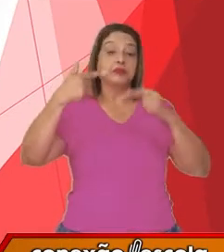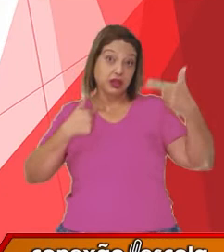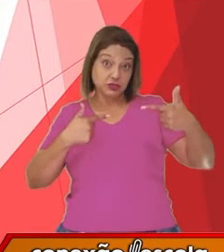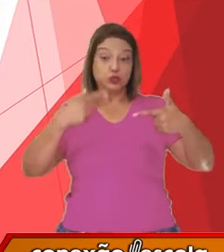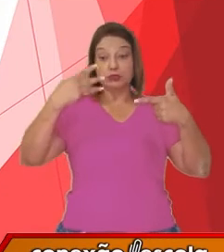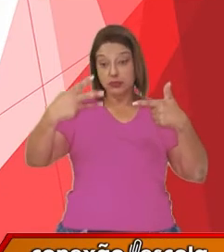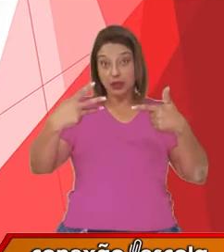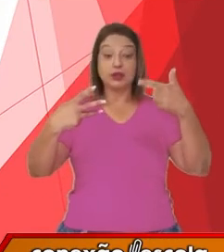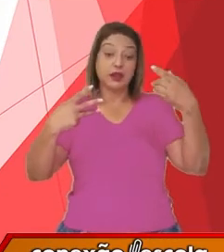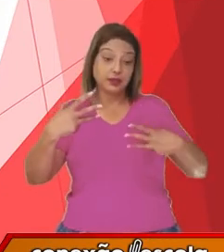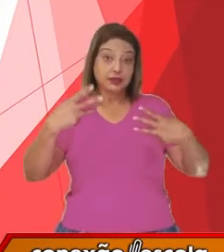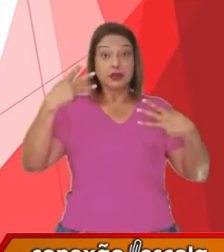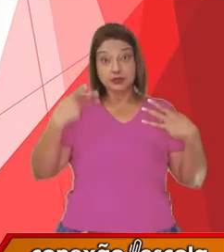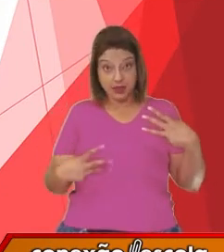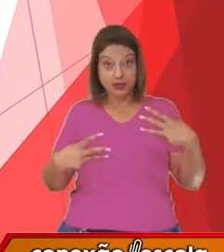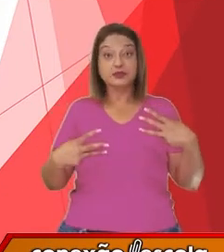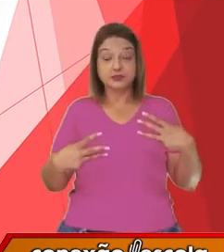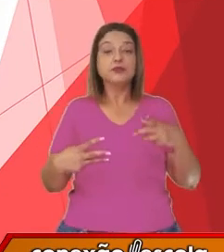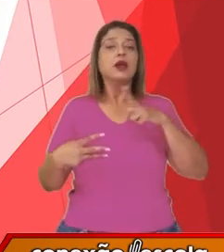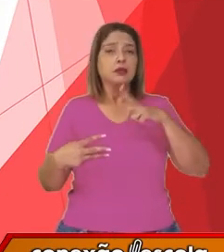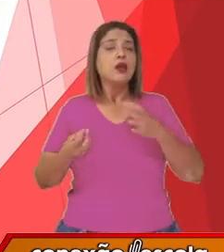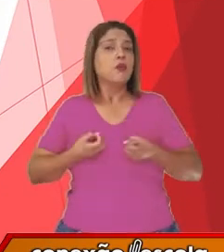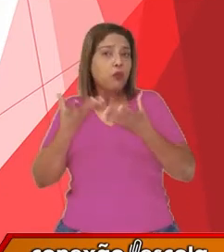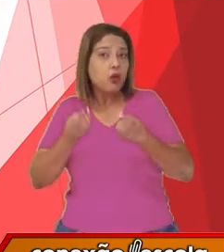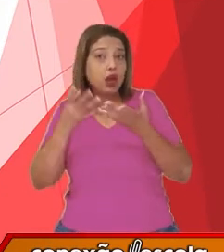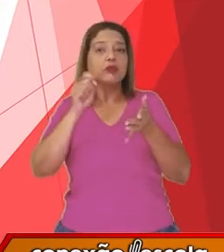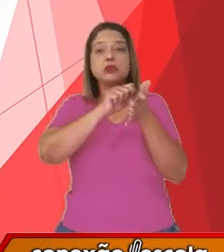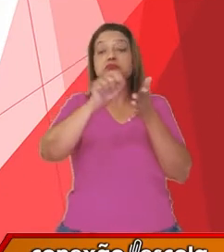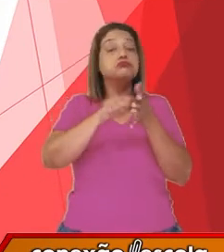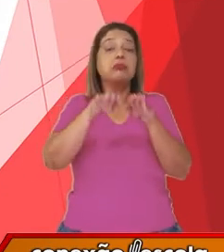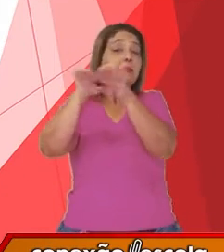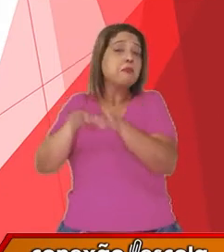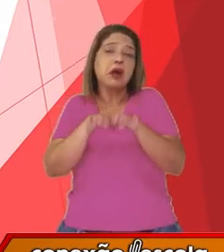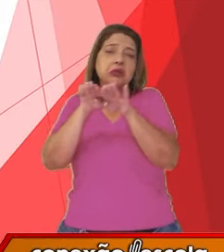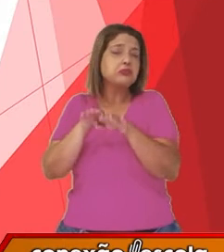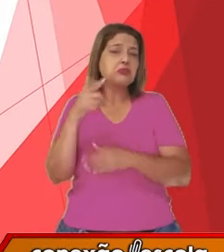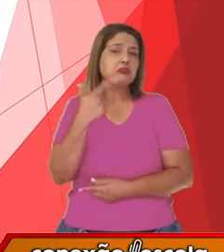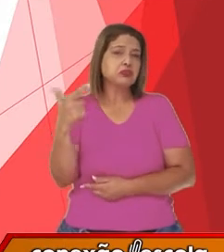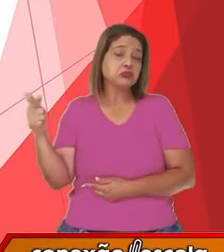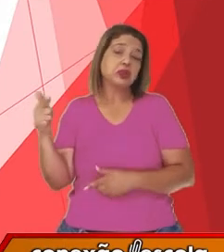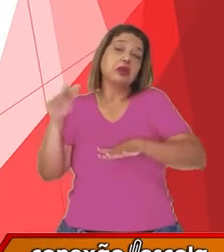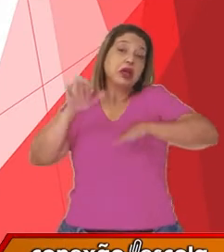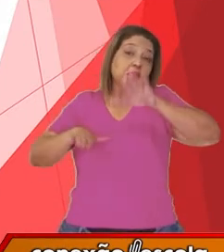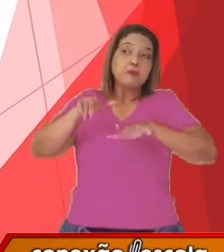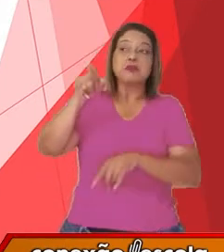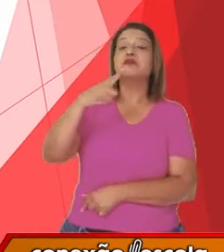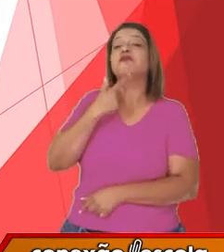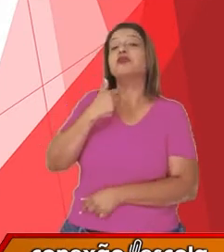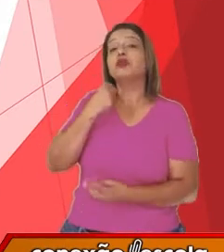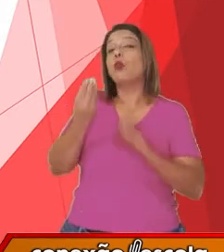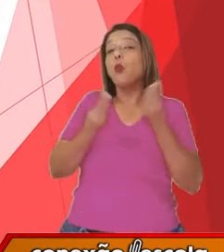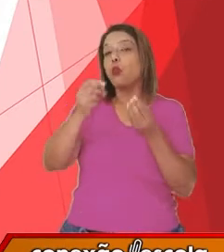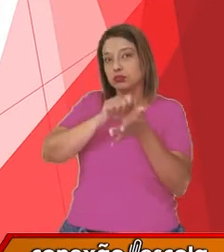3, a terceira 3. E tem poemas que não têm um padrão. Depende muito do autor. Por exemplo, a